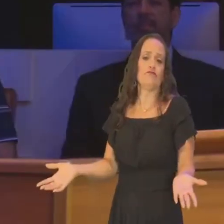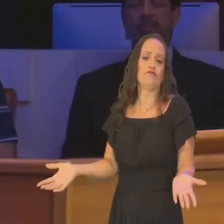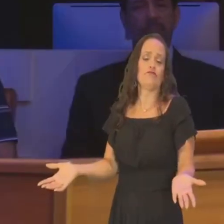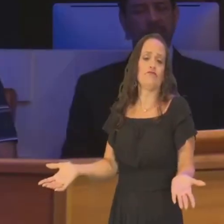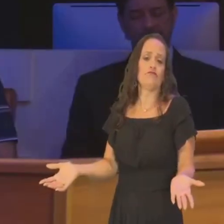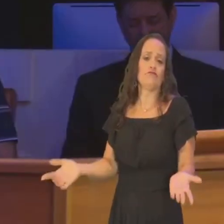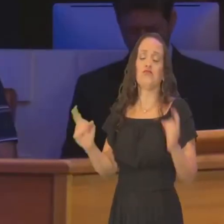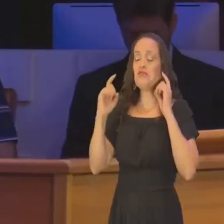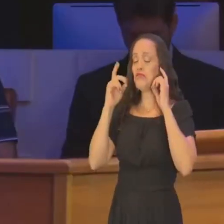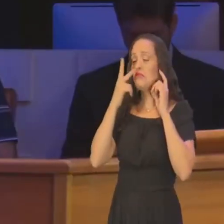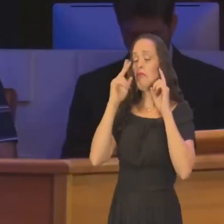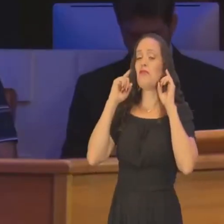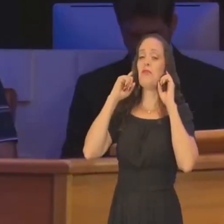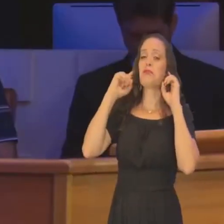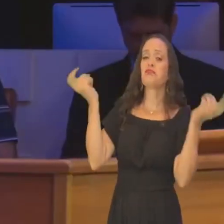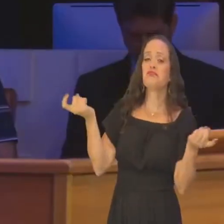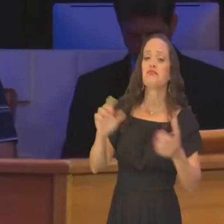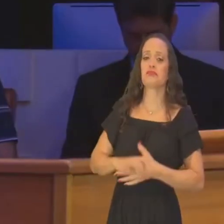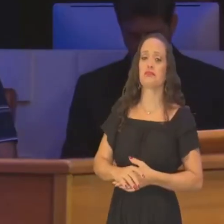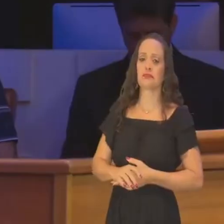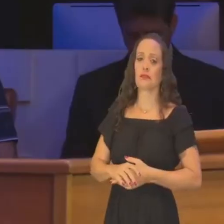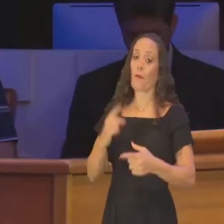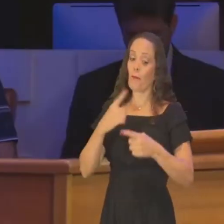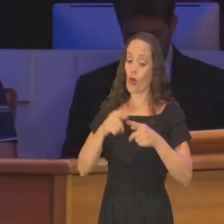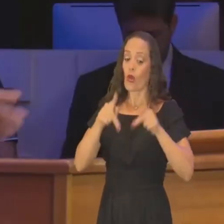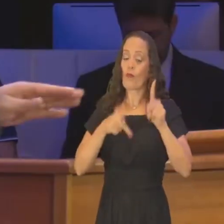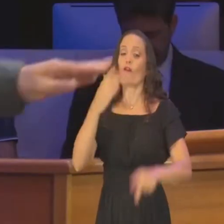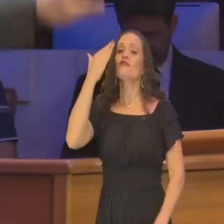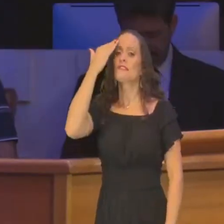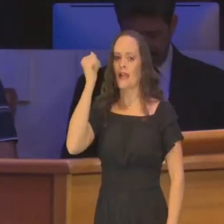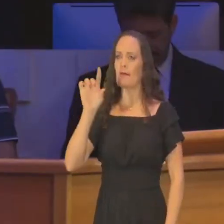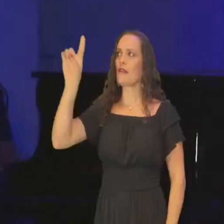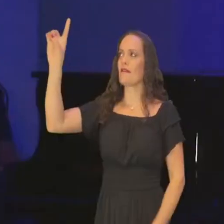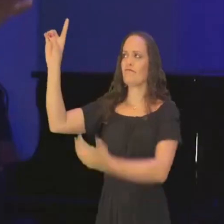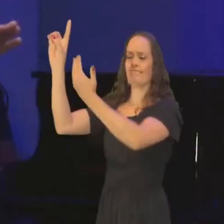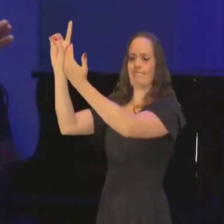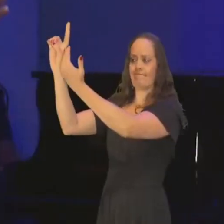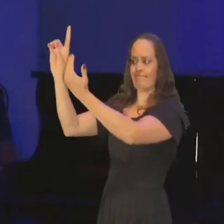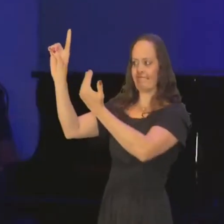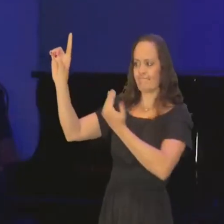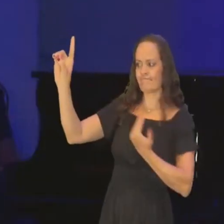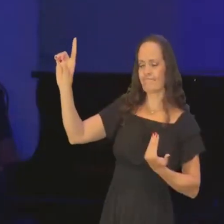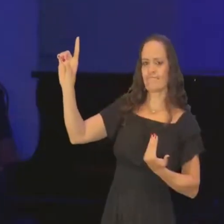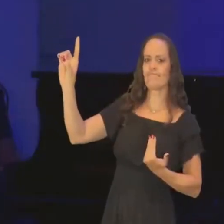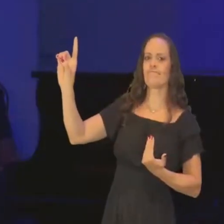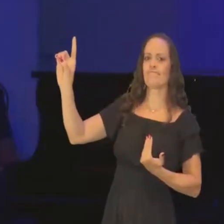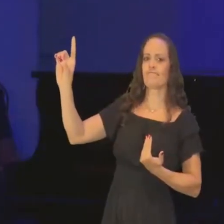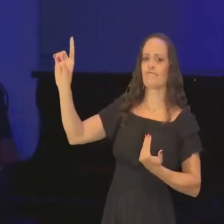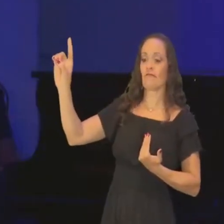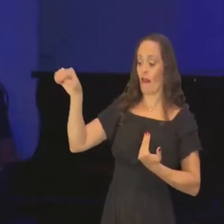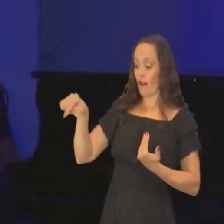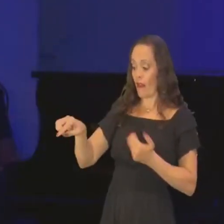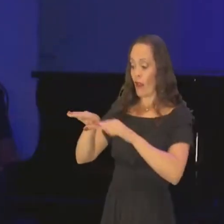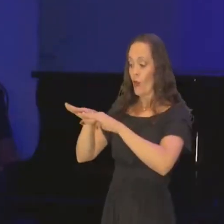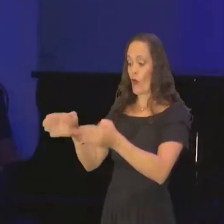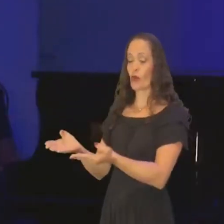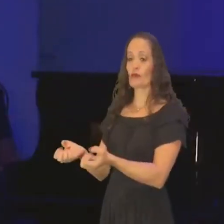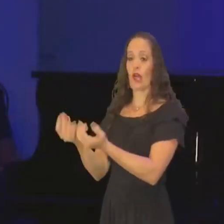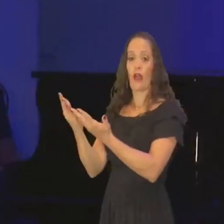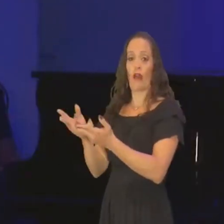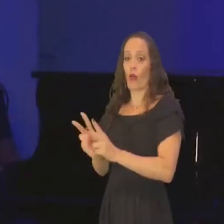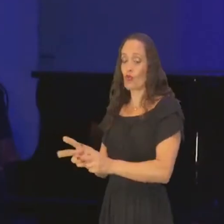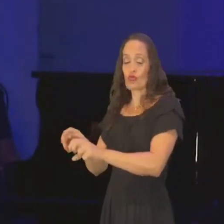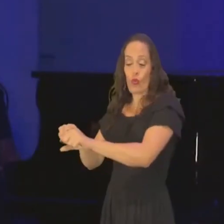Eles reconheciam que estavam distantes de Deus, mas o altar permaneceu quebrado.